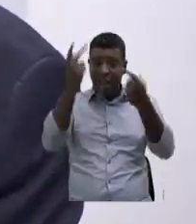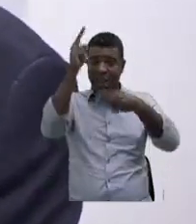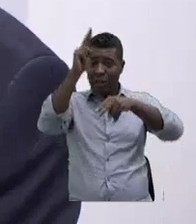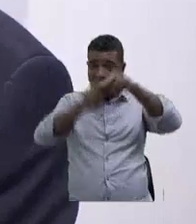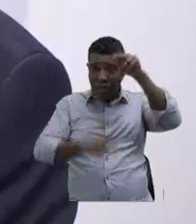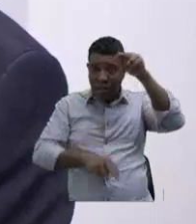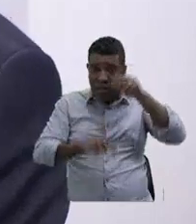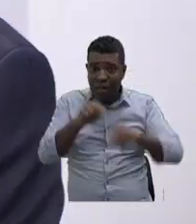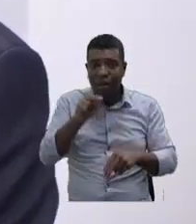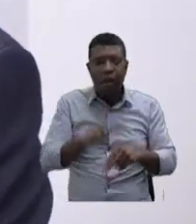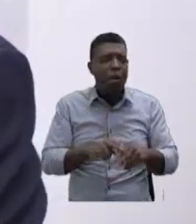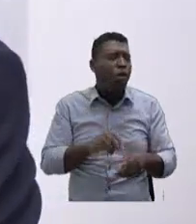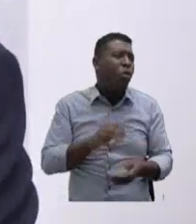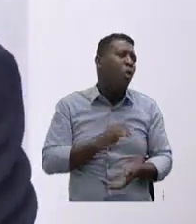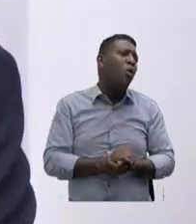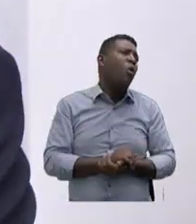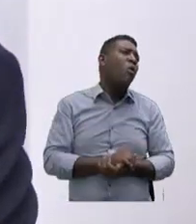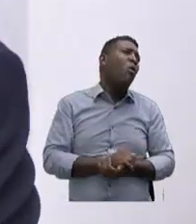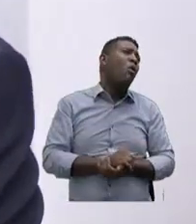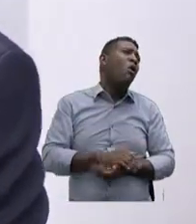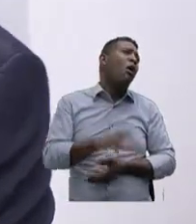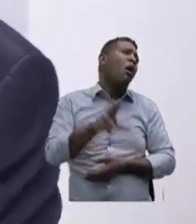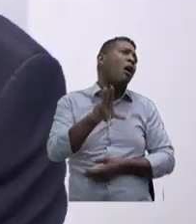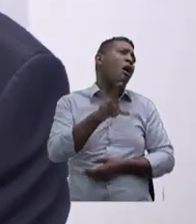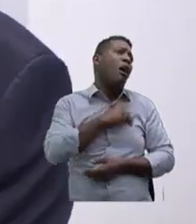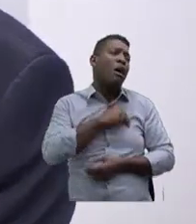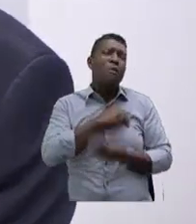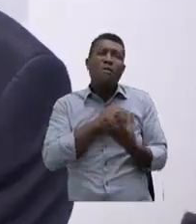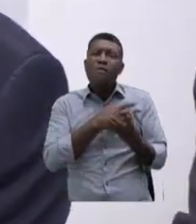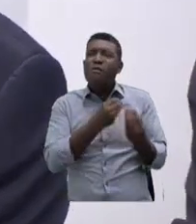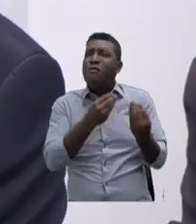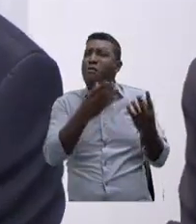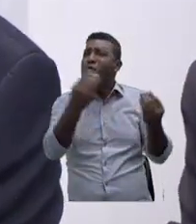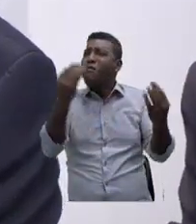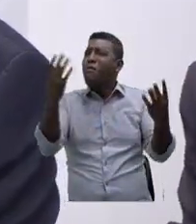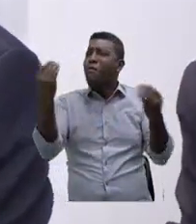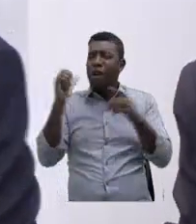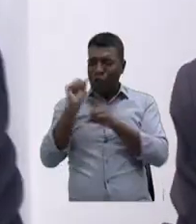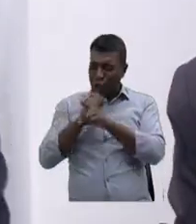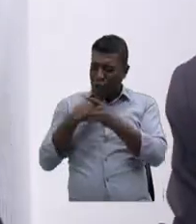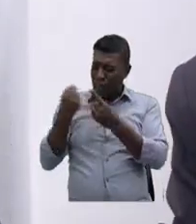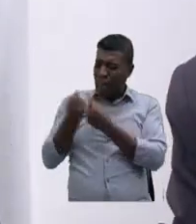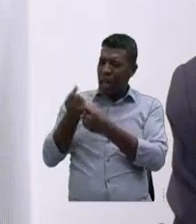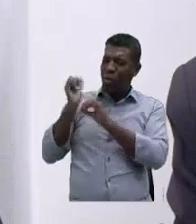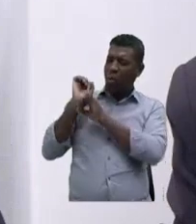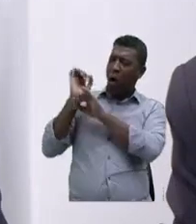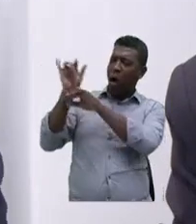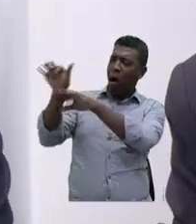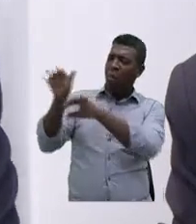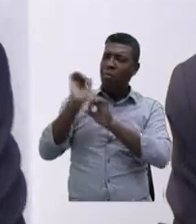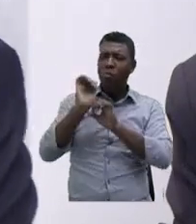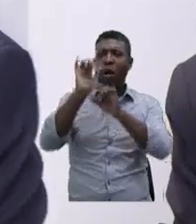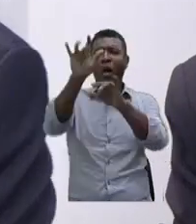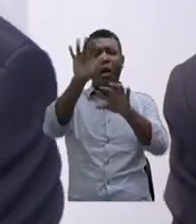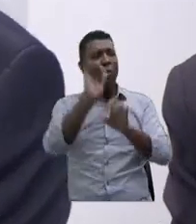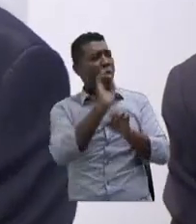João, de São João Batista, e o envolvimento da sociedade de uma forma